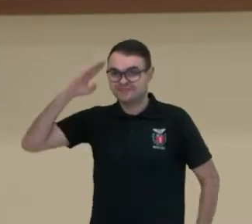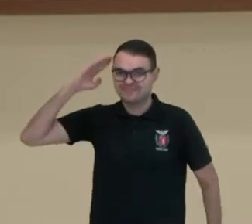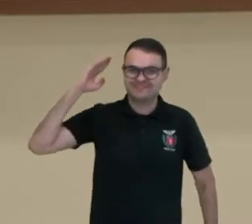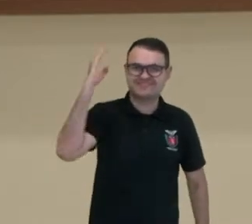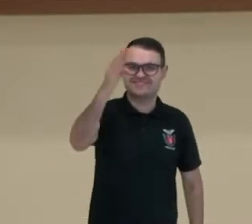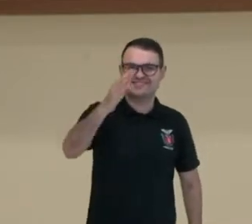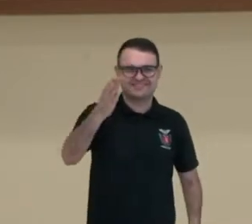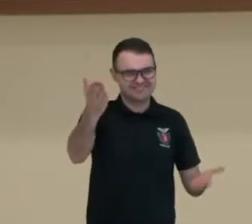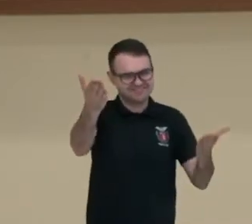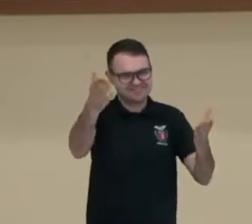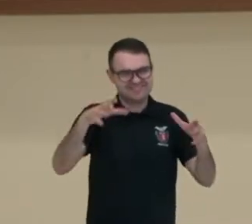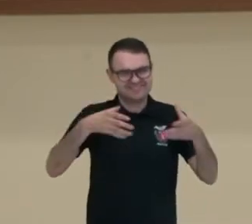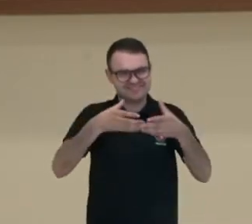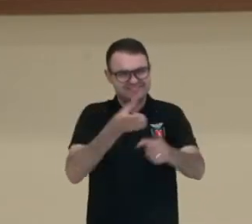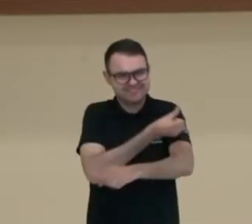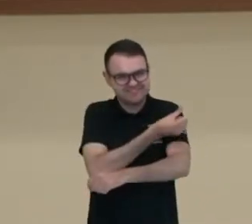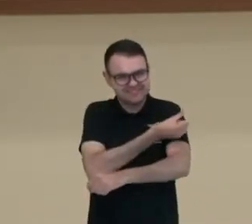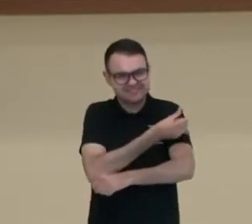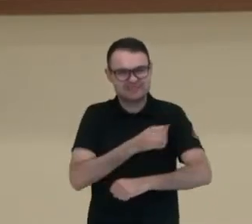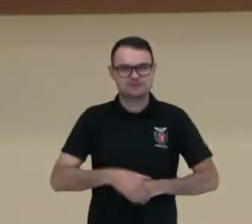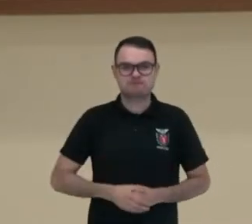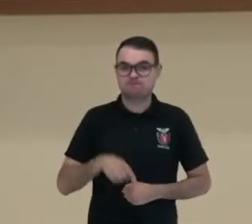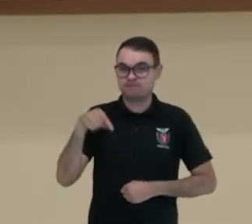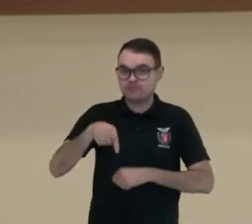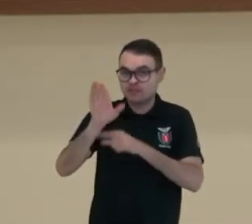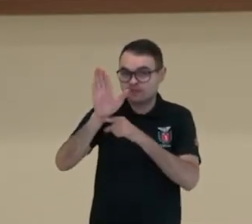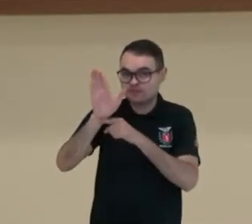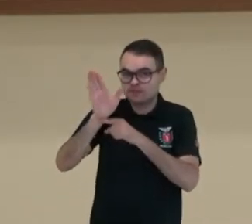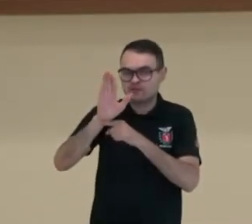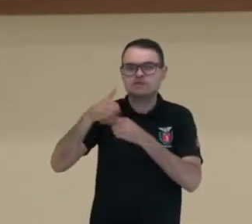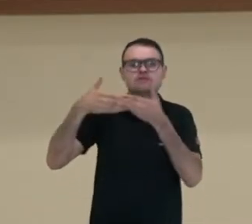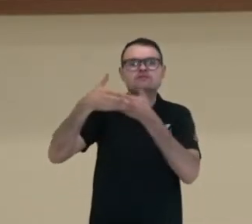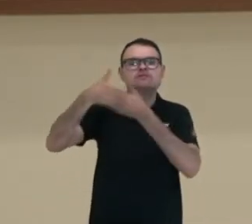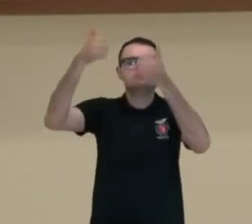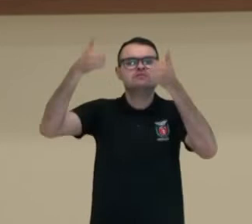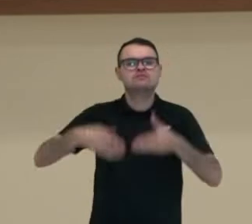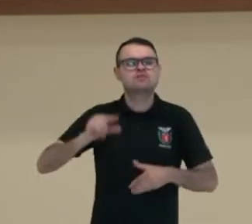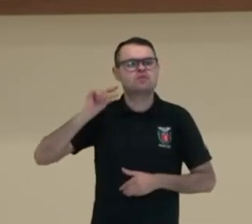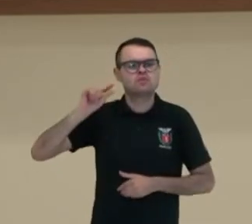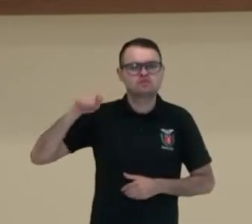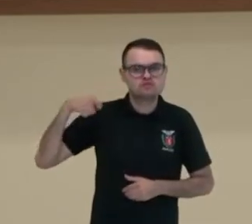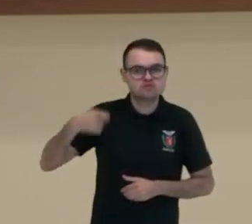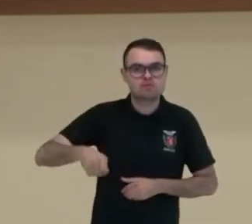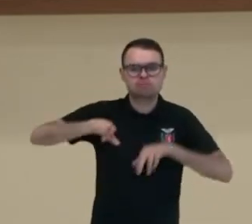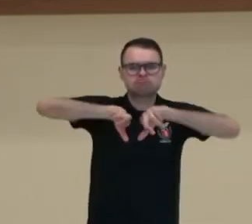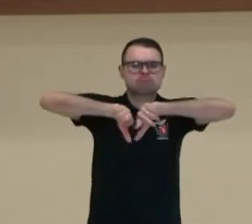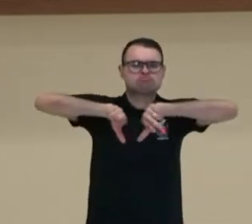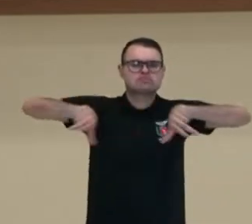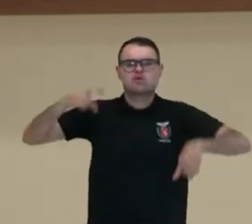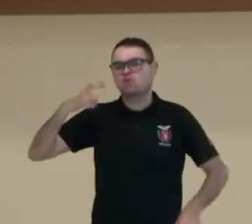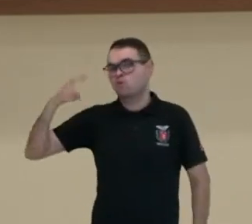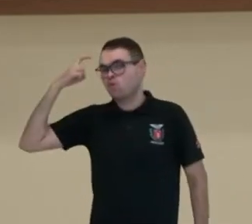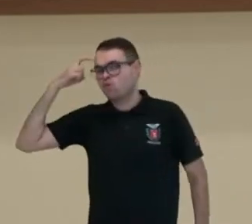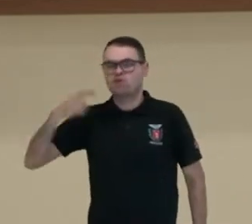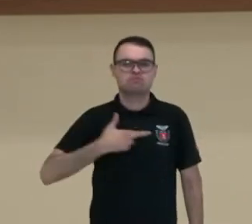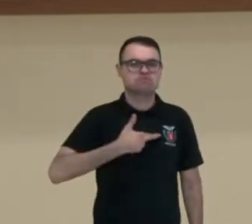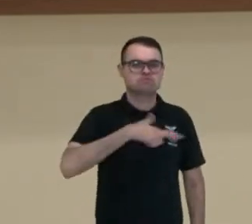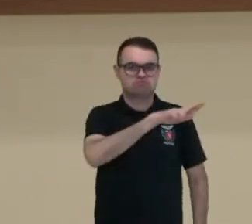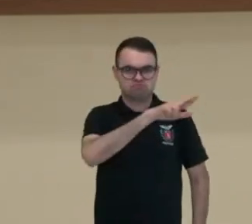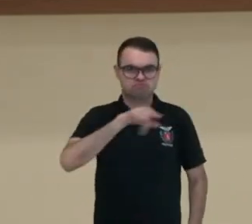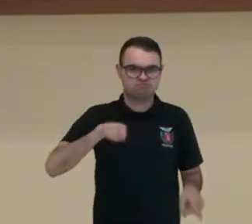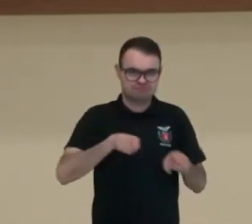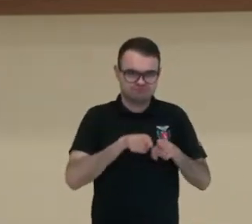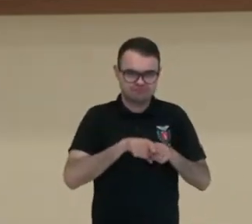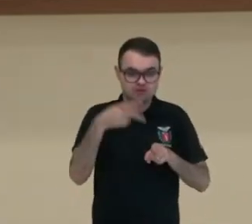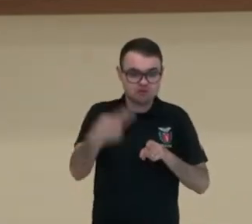Olá, estudantes do sexto ano! Nesse vídeo vamos trabalhar um pouco sobre diversidade cultural e